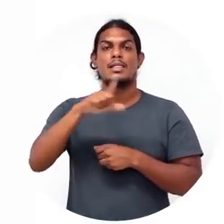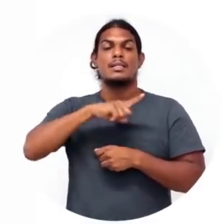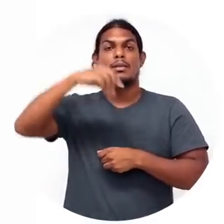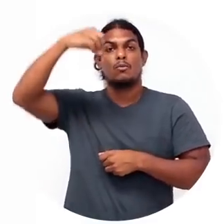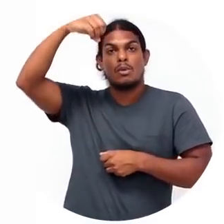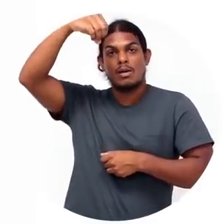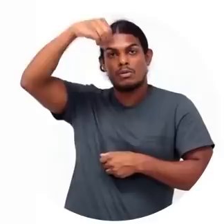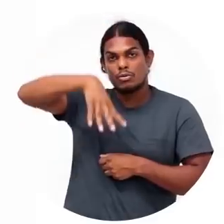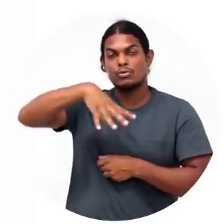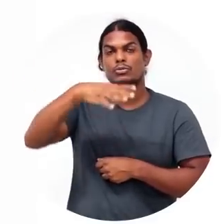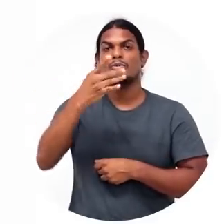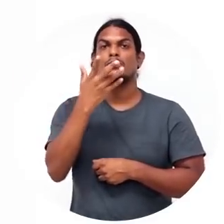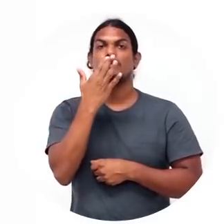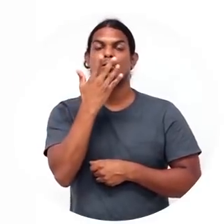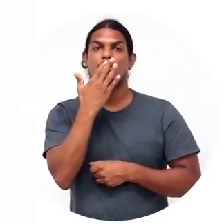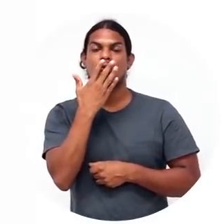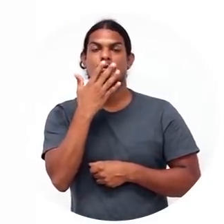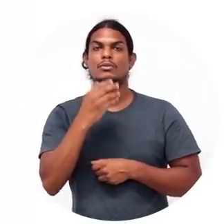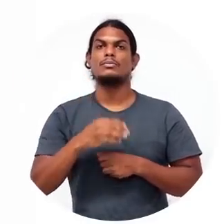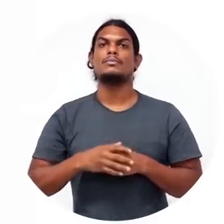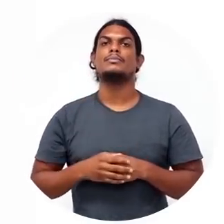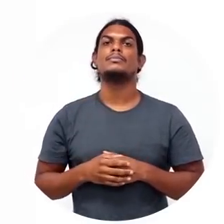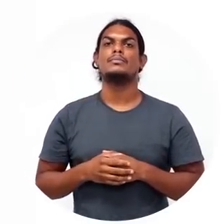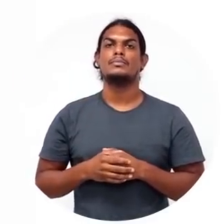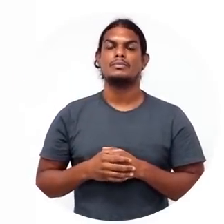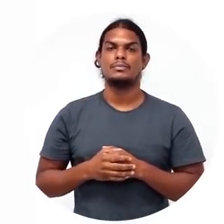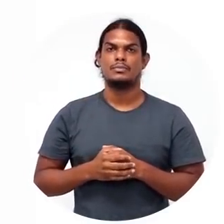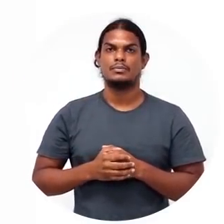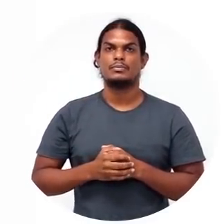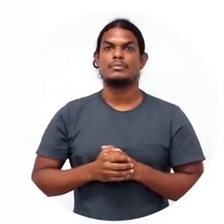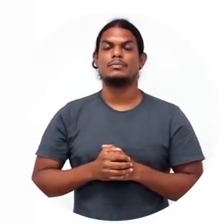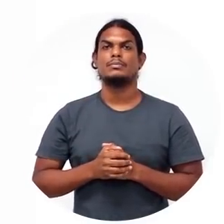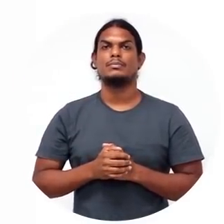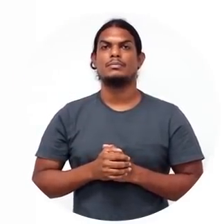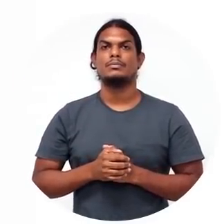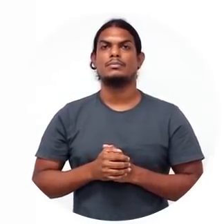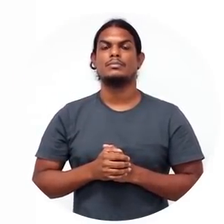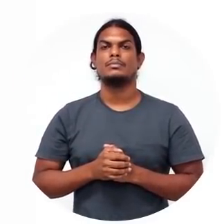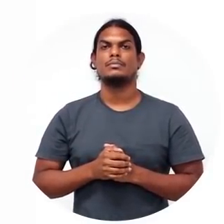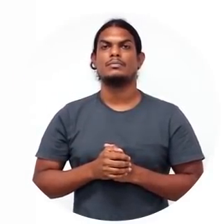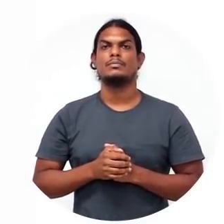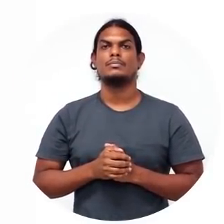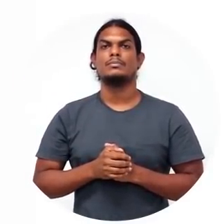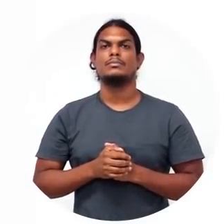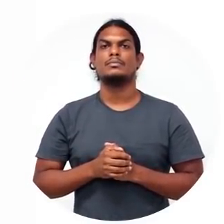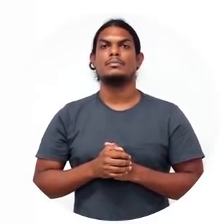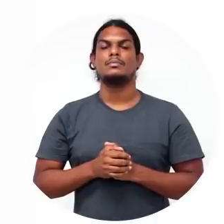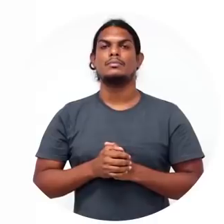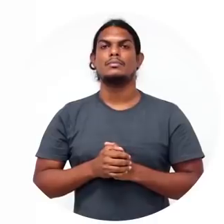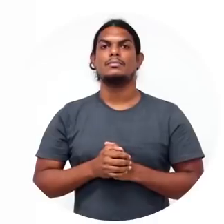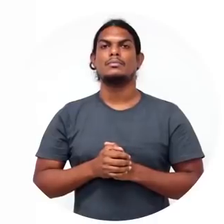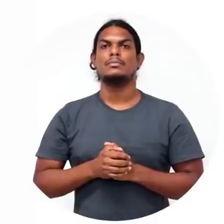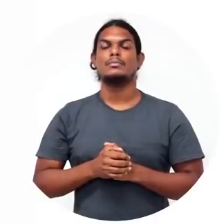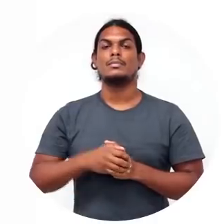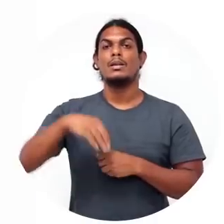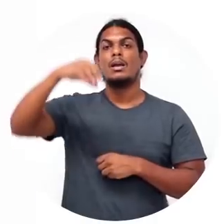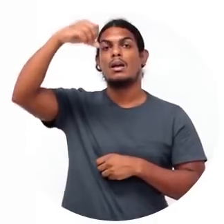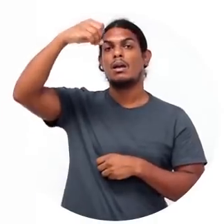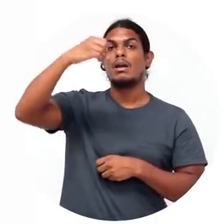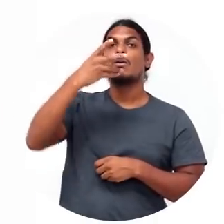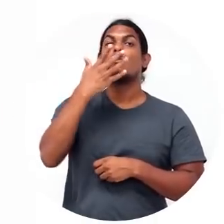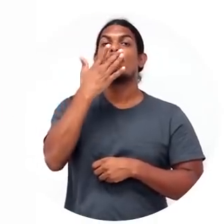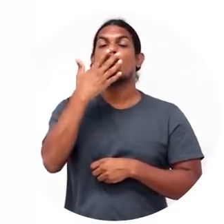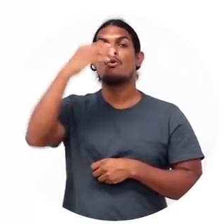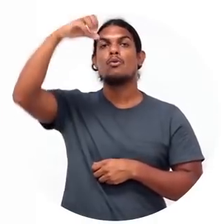a luz da cor, ou a cor através do pigmento, no segundo caso. No caso da